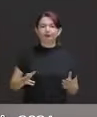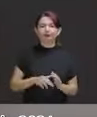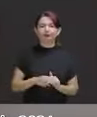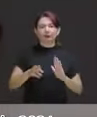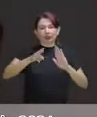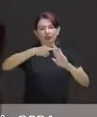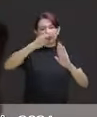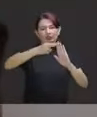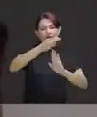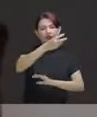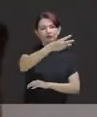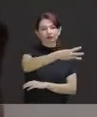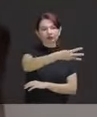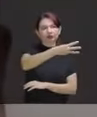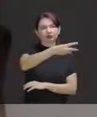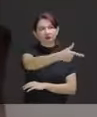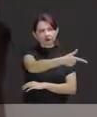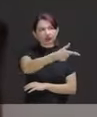resolução